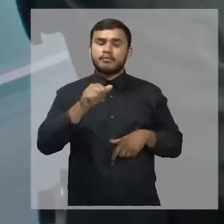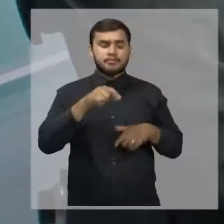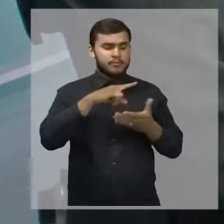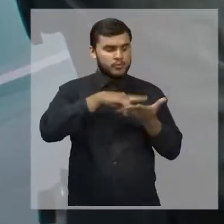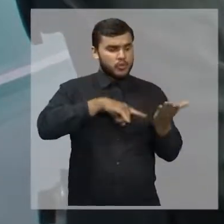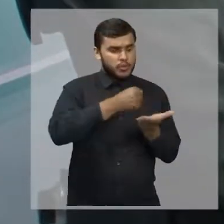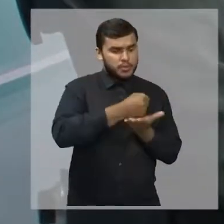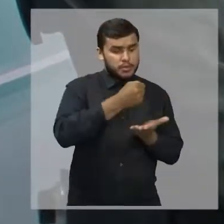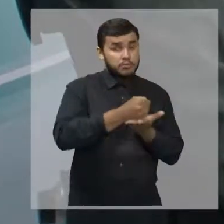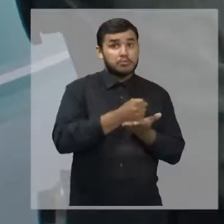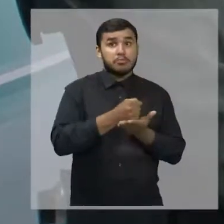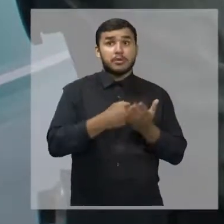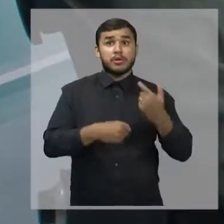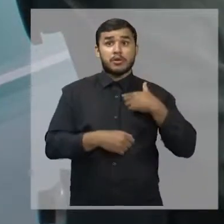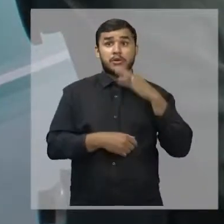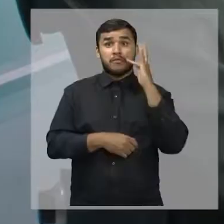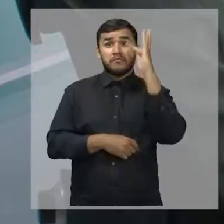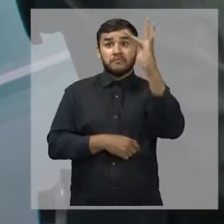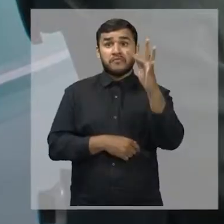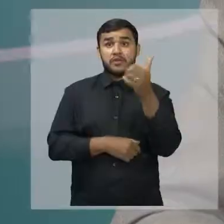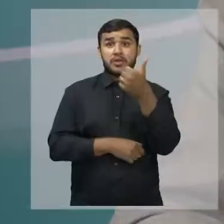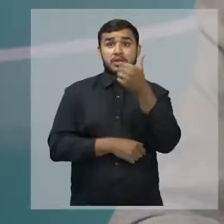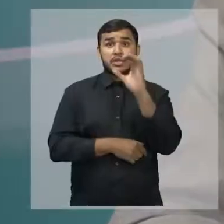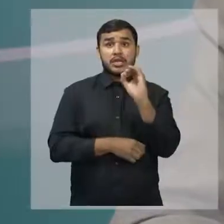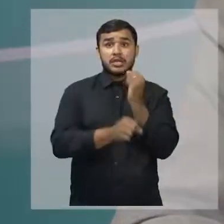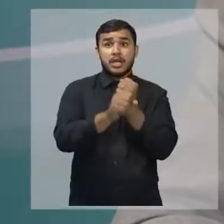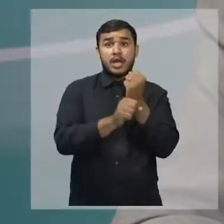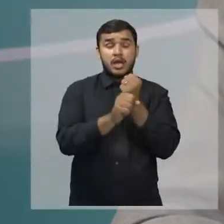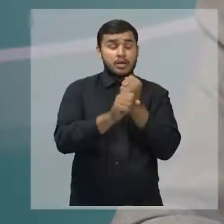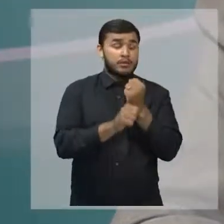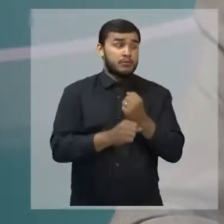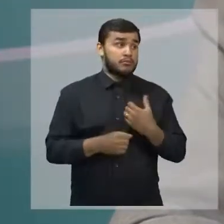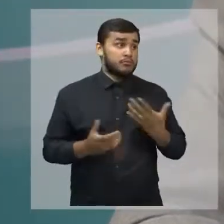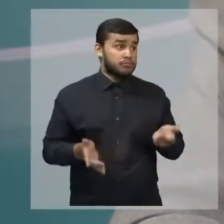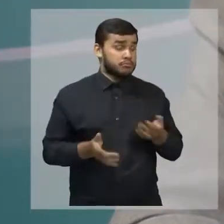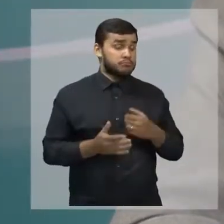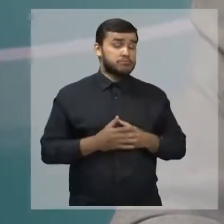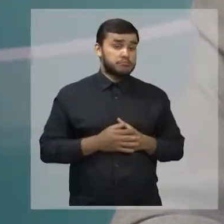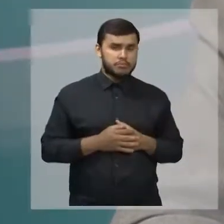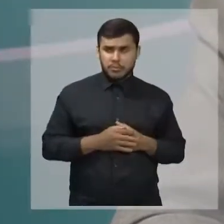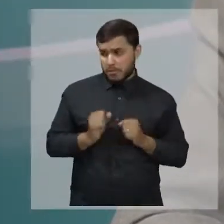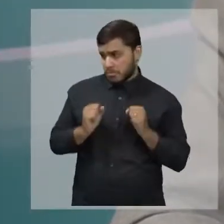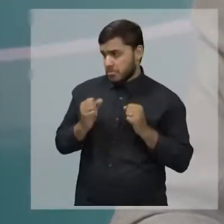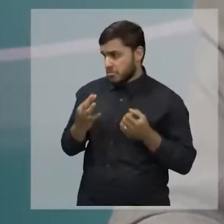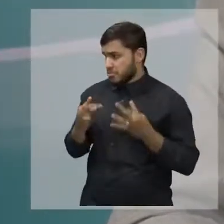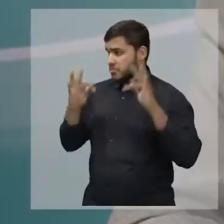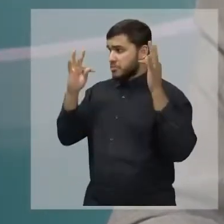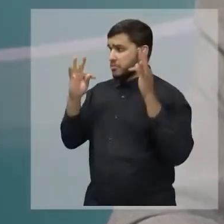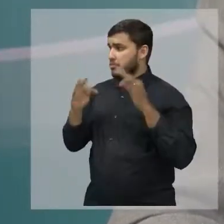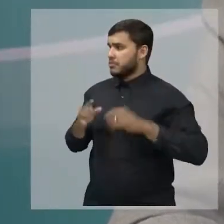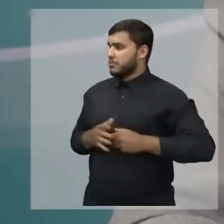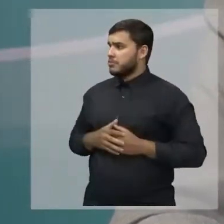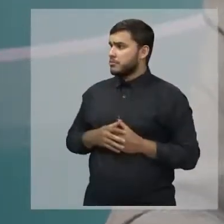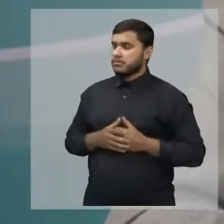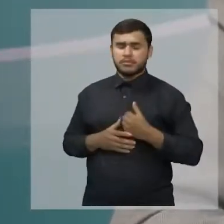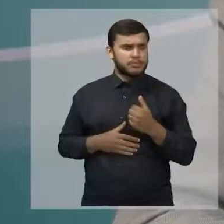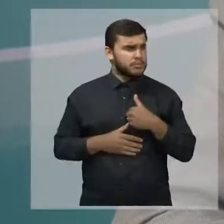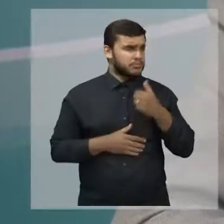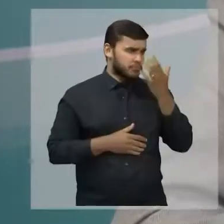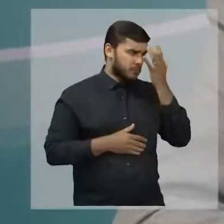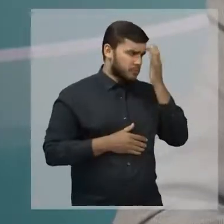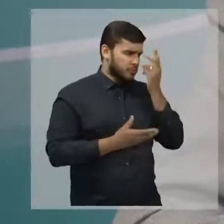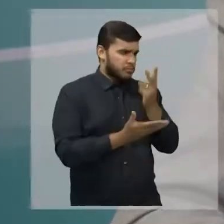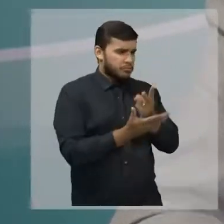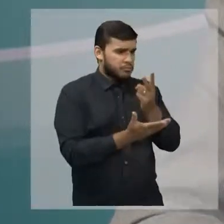anos riam do que eu estou falando. E elas não podem ser eletrônicas? Podem ser eletrônicas, atas, mas vai continuar existindo. Eu não acredito que o partido... Existe